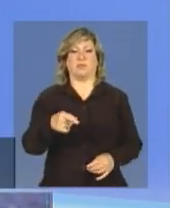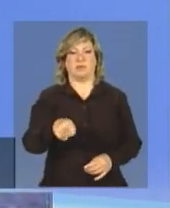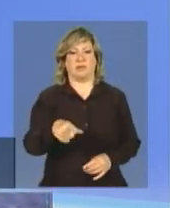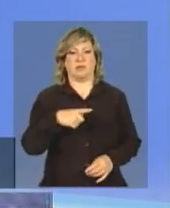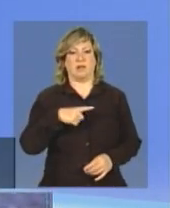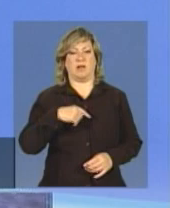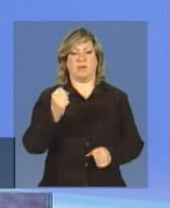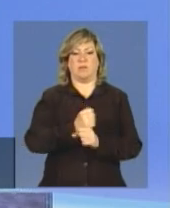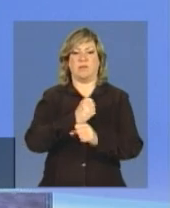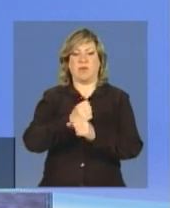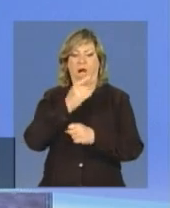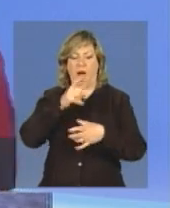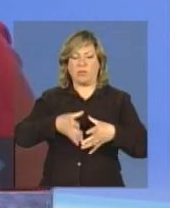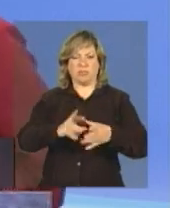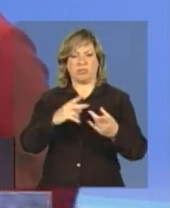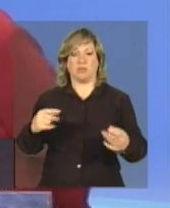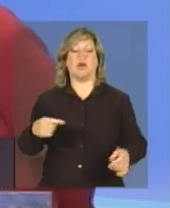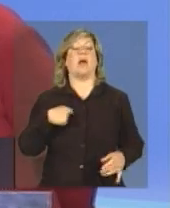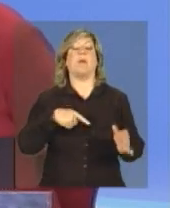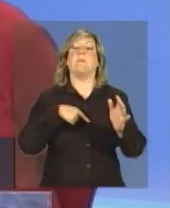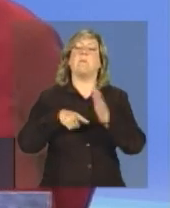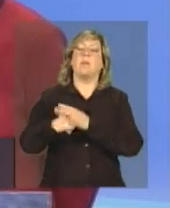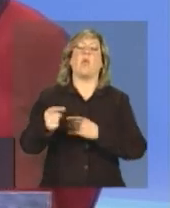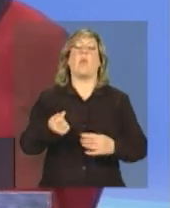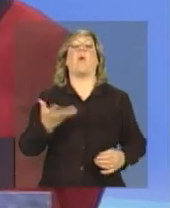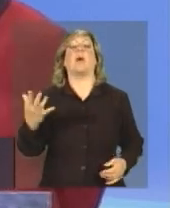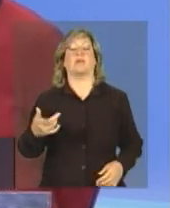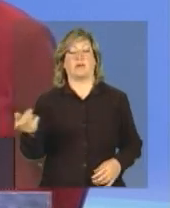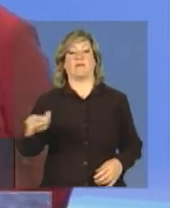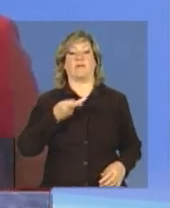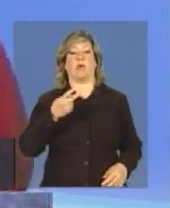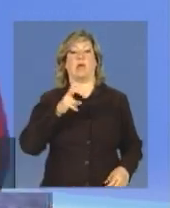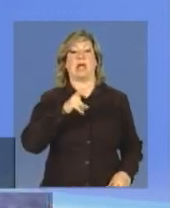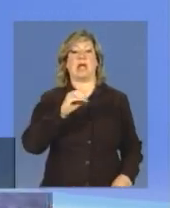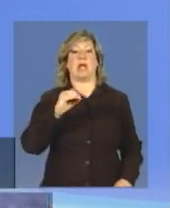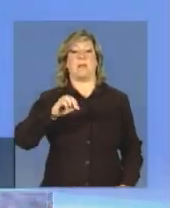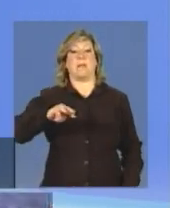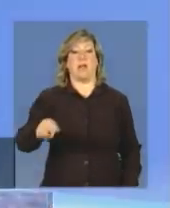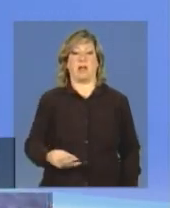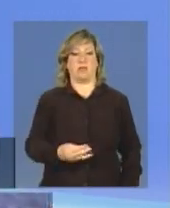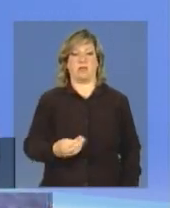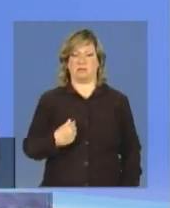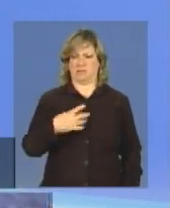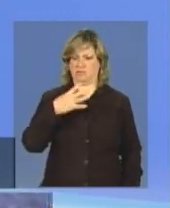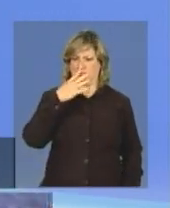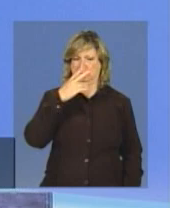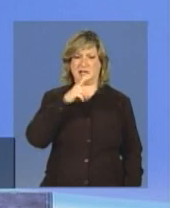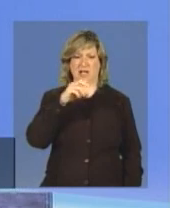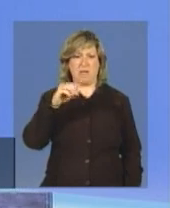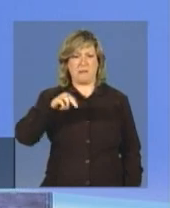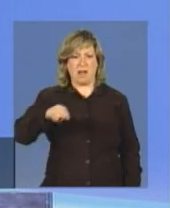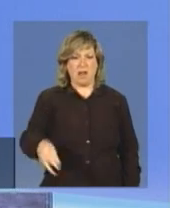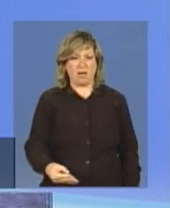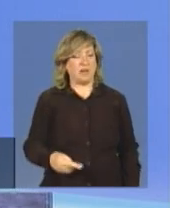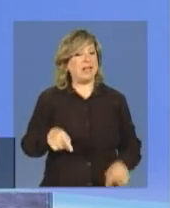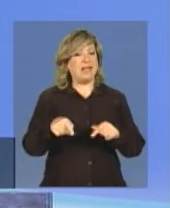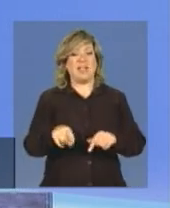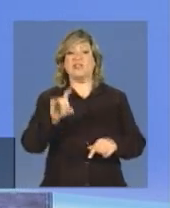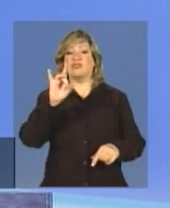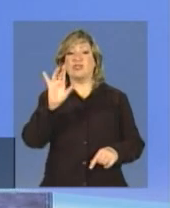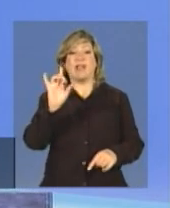500 milhões. 500 milhões, para vocês terem uma ideia, é o que nós colocamos numa cidade hoje, numa